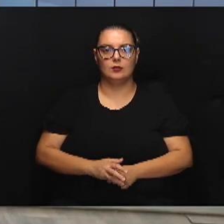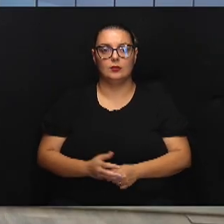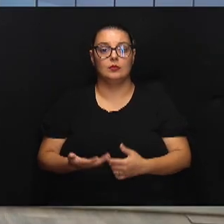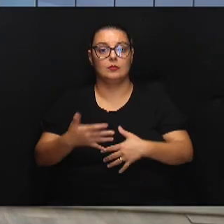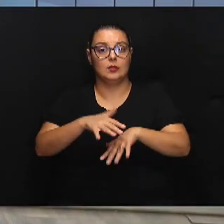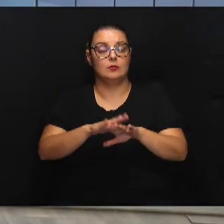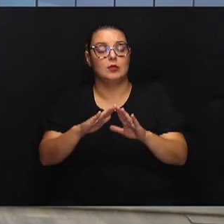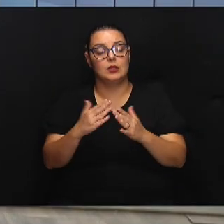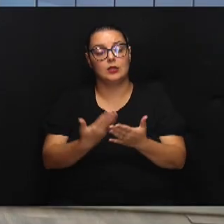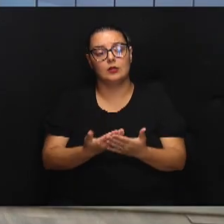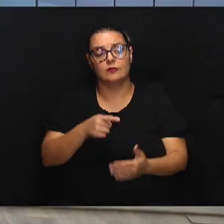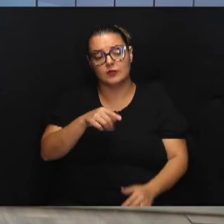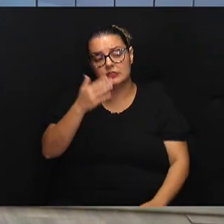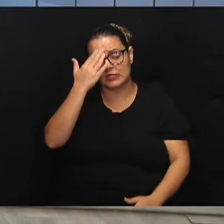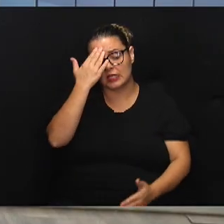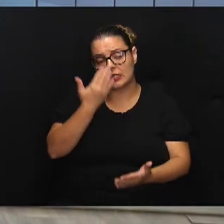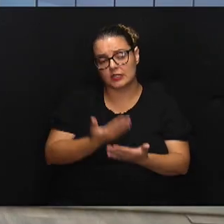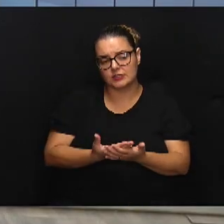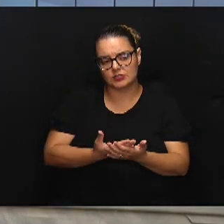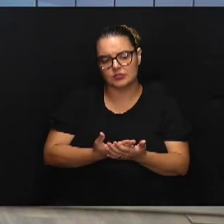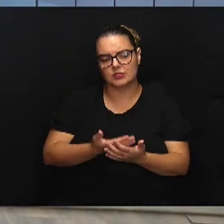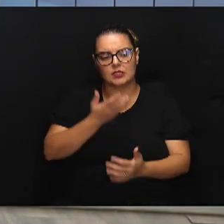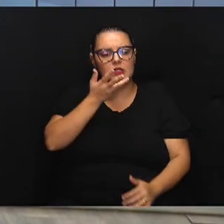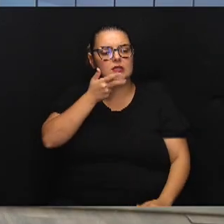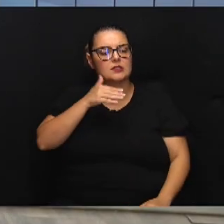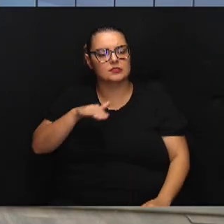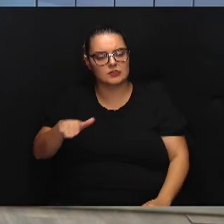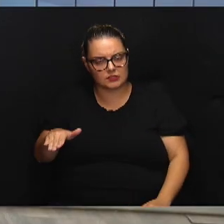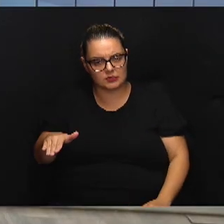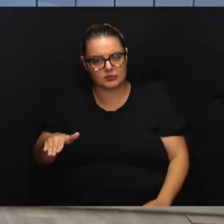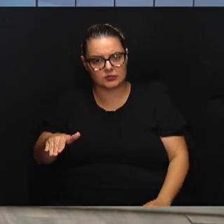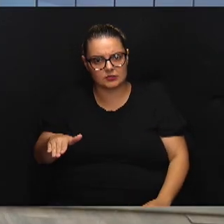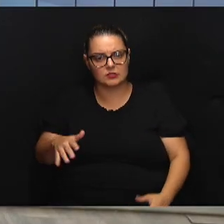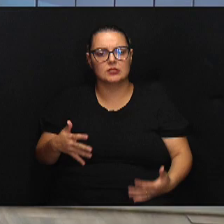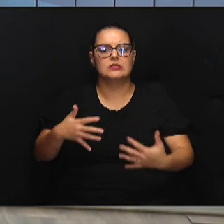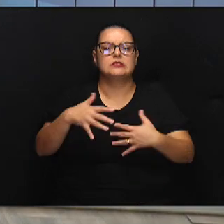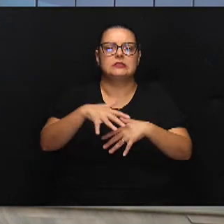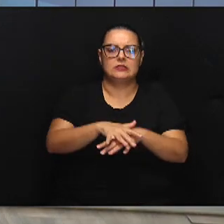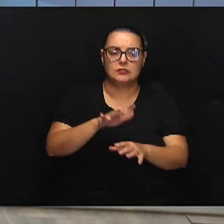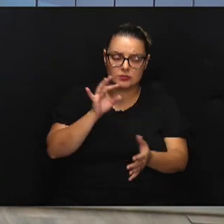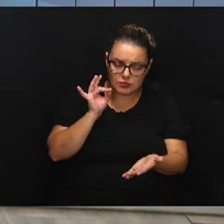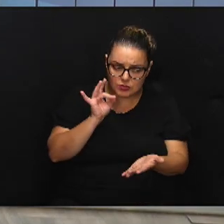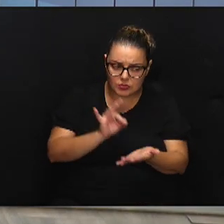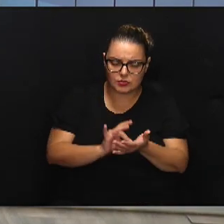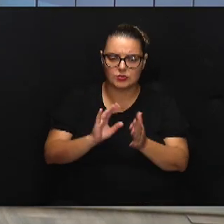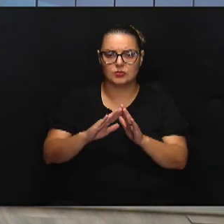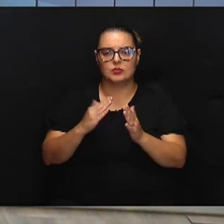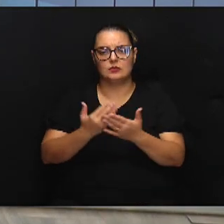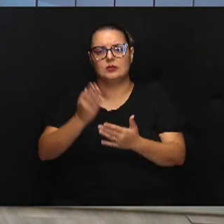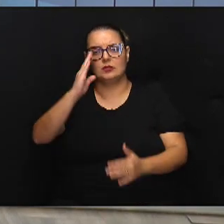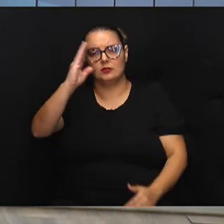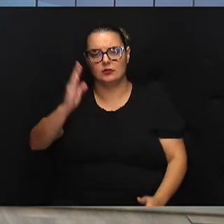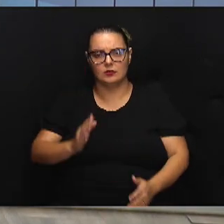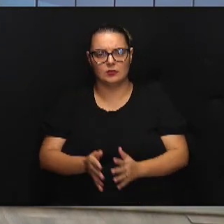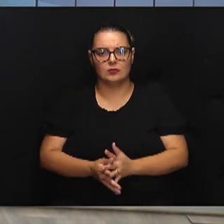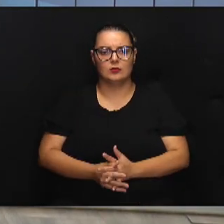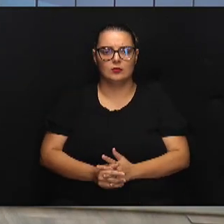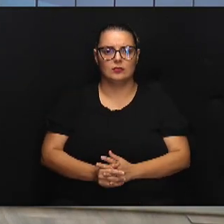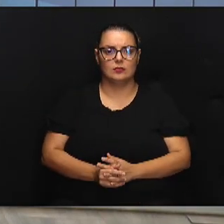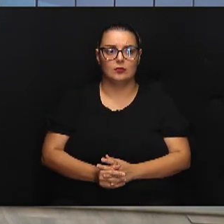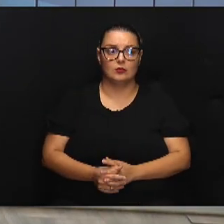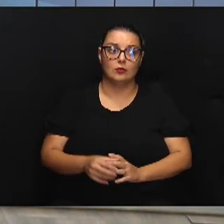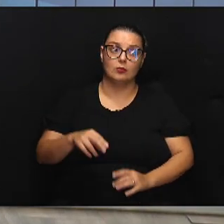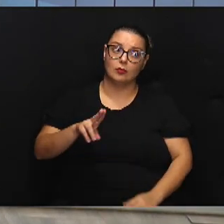você acredita que realmente essas crianças estão incluídas nas escolas brasileiras, ou o que